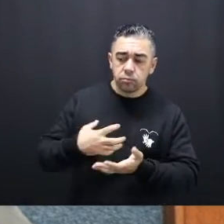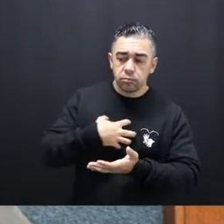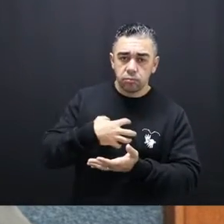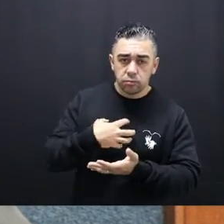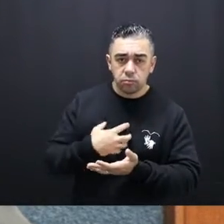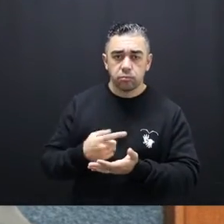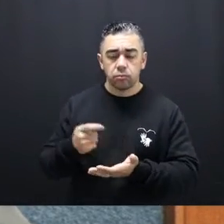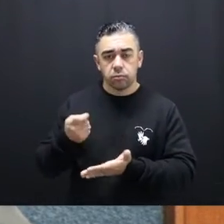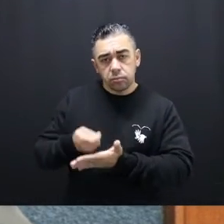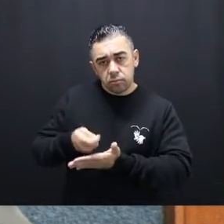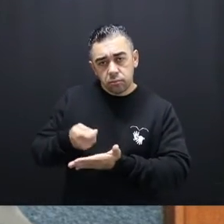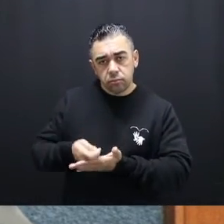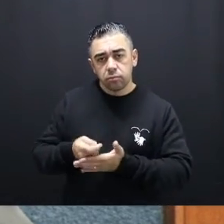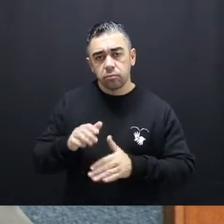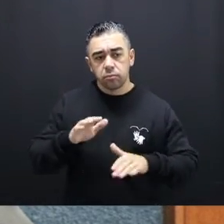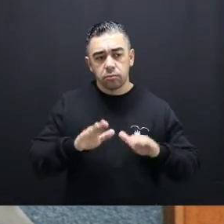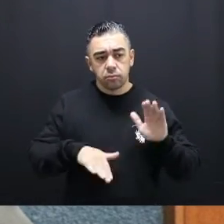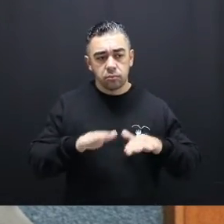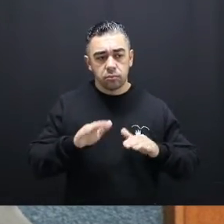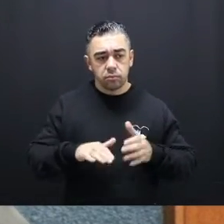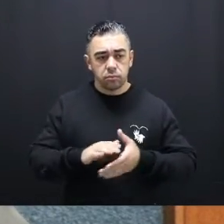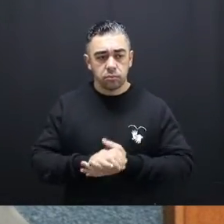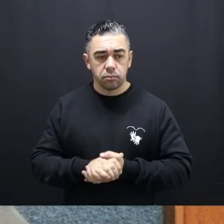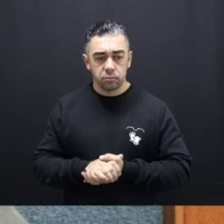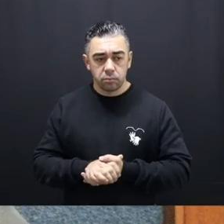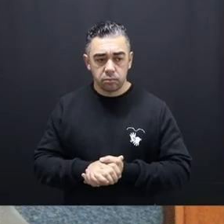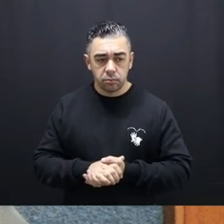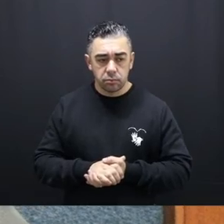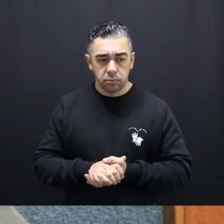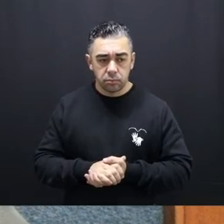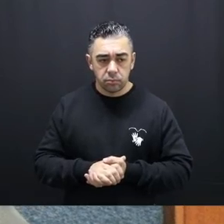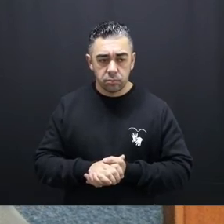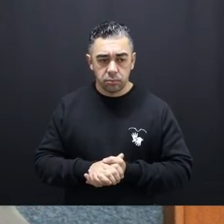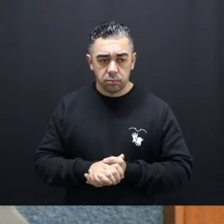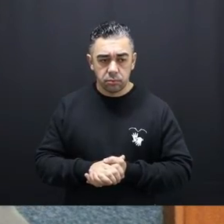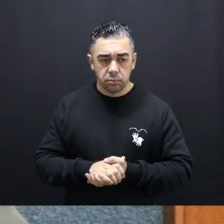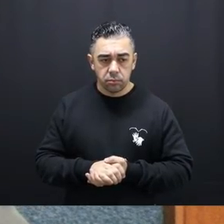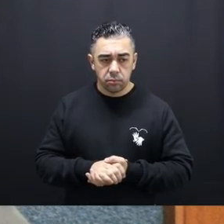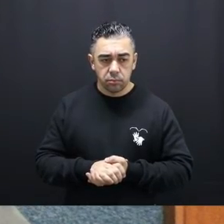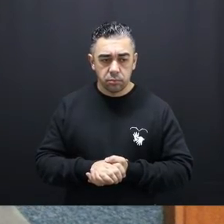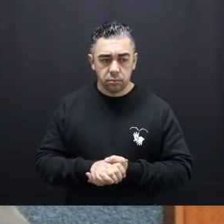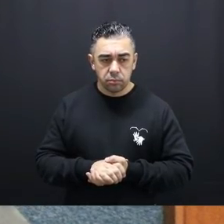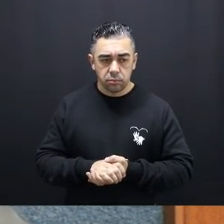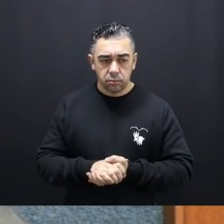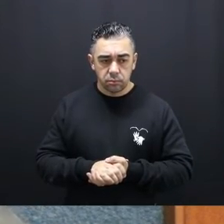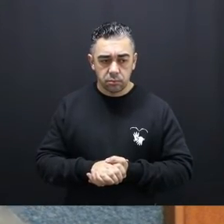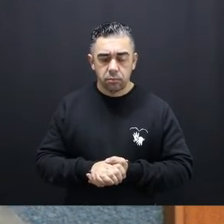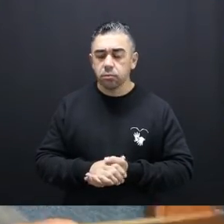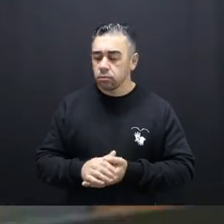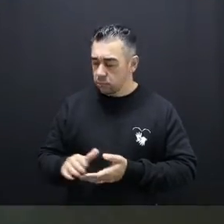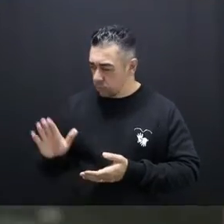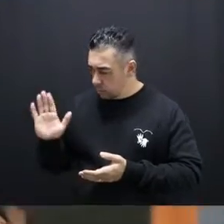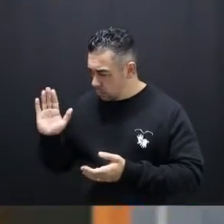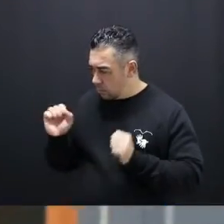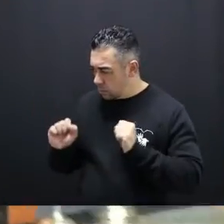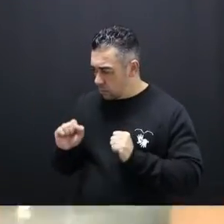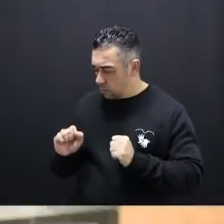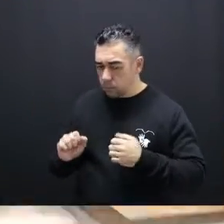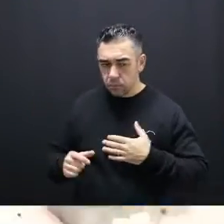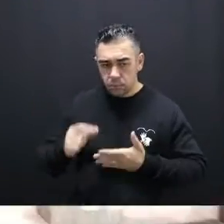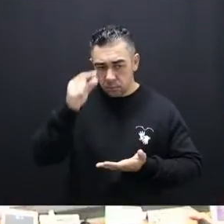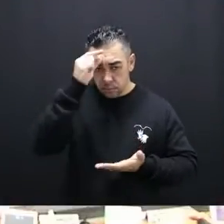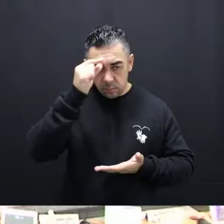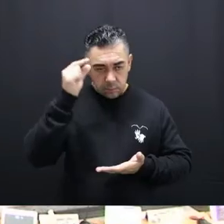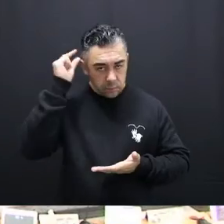uma cobrança e às vezes navegador a vítima fala com certeza vereador que a vontade